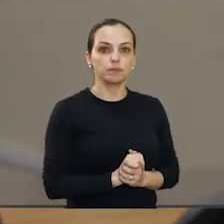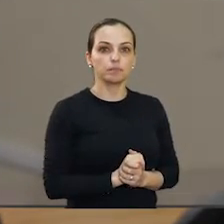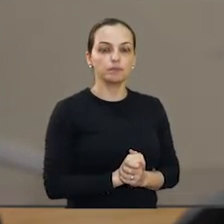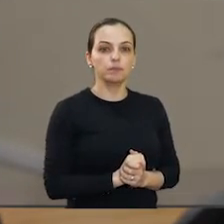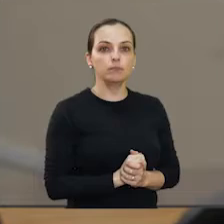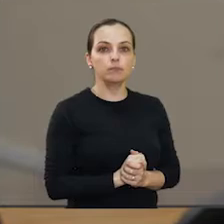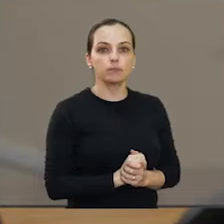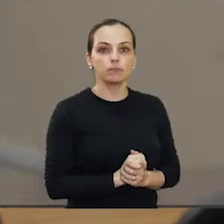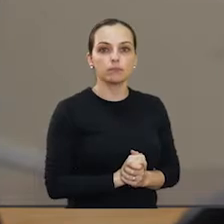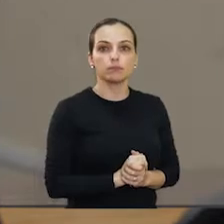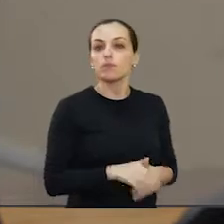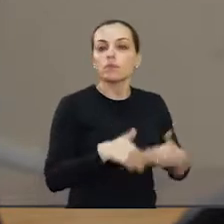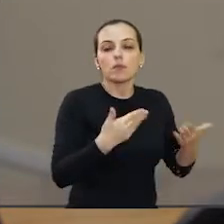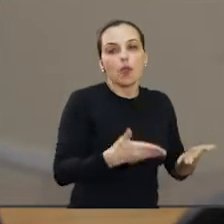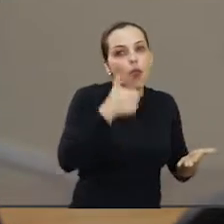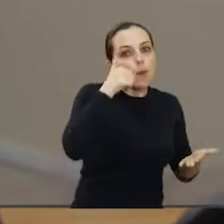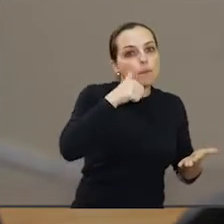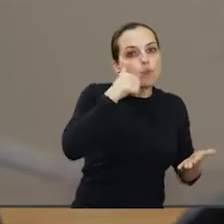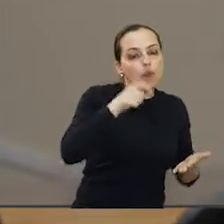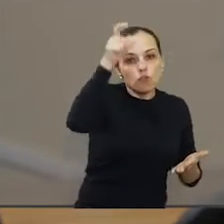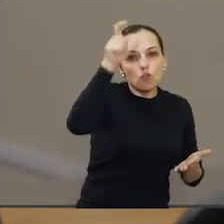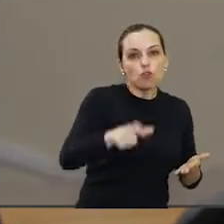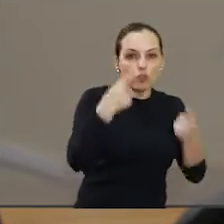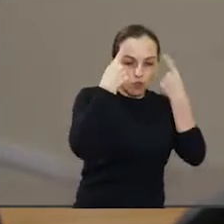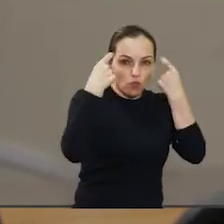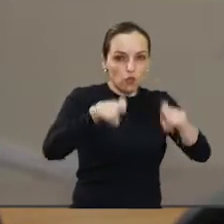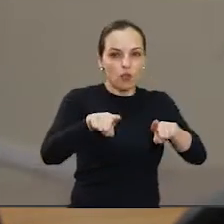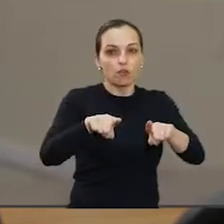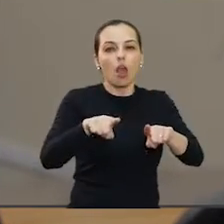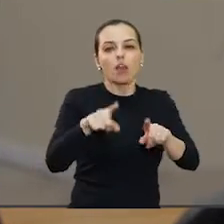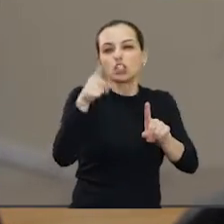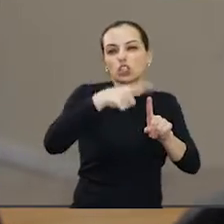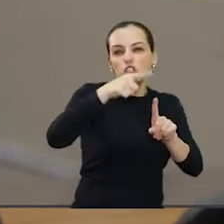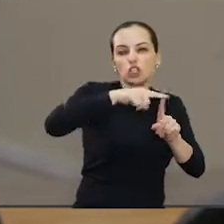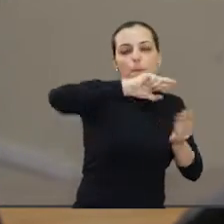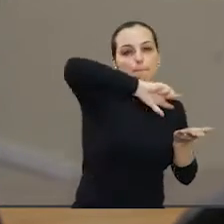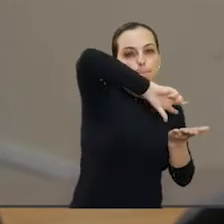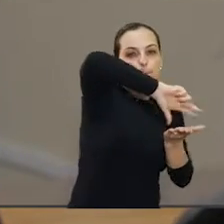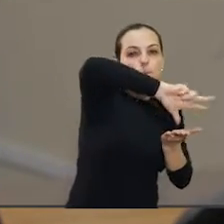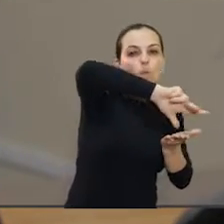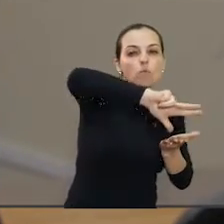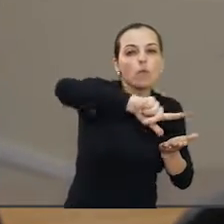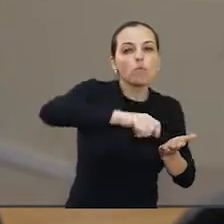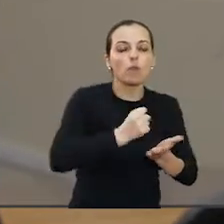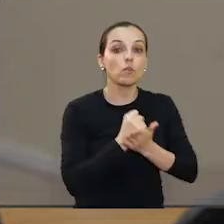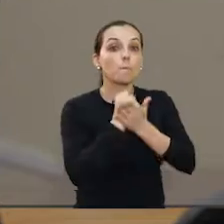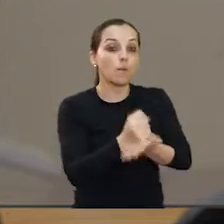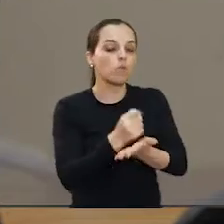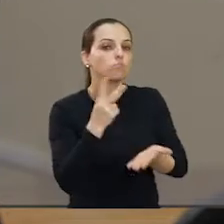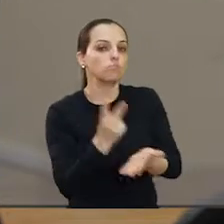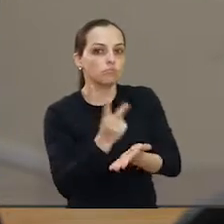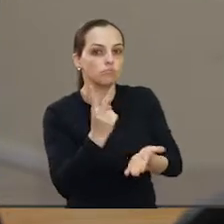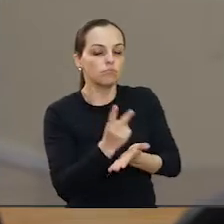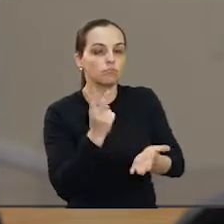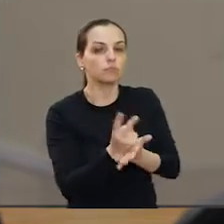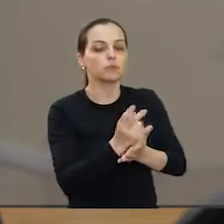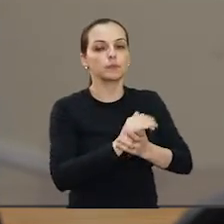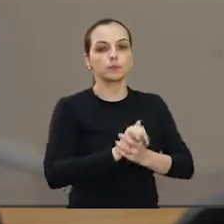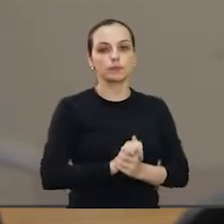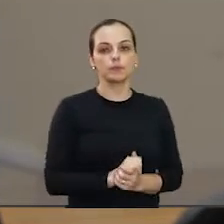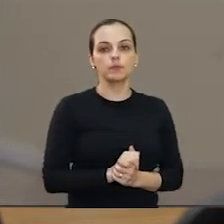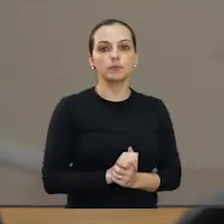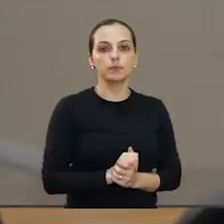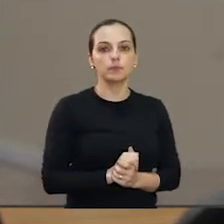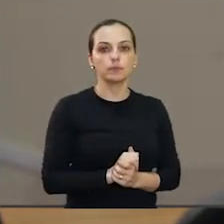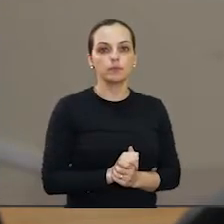né, dependendo da gravidade, da maior ou menor gravidade, ela vai ser absorvida ou na atenção básica